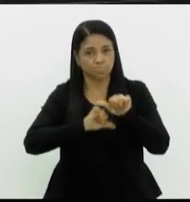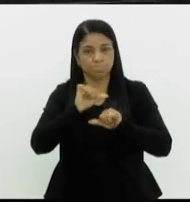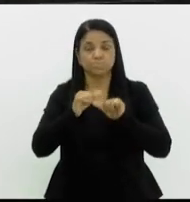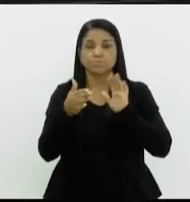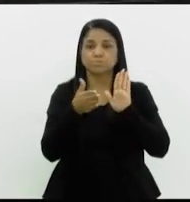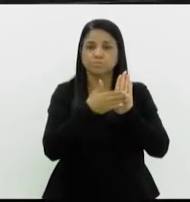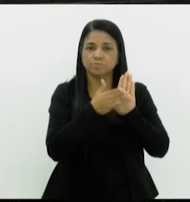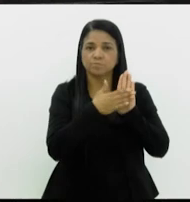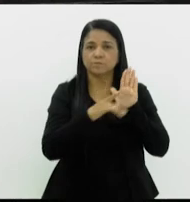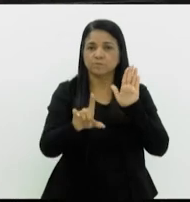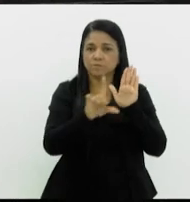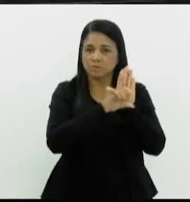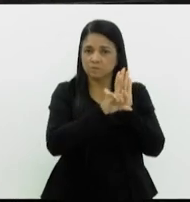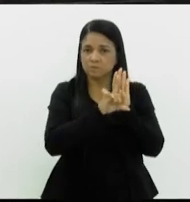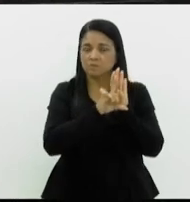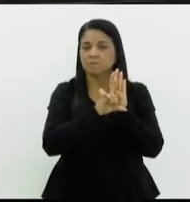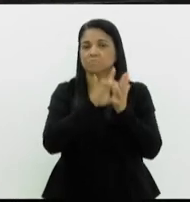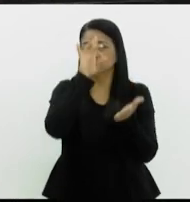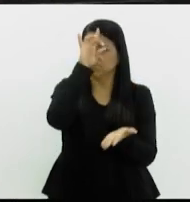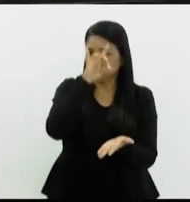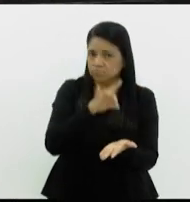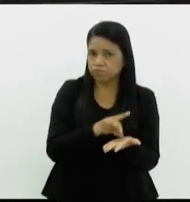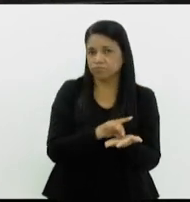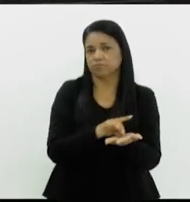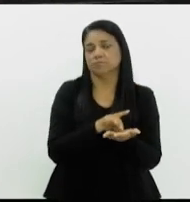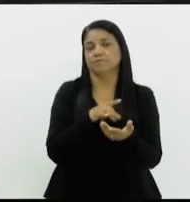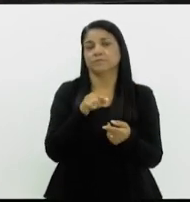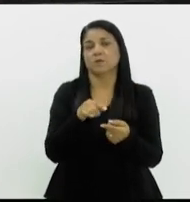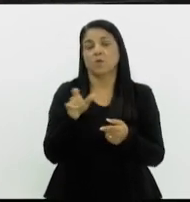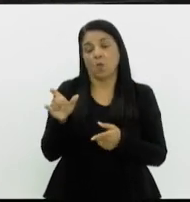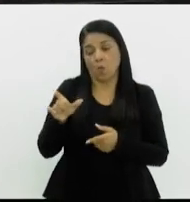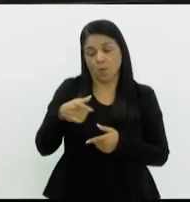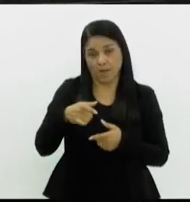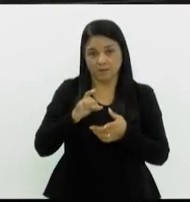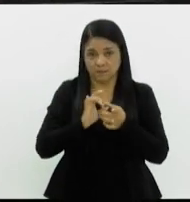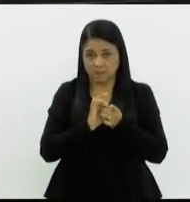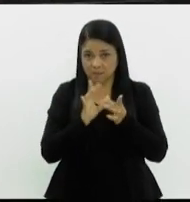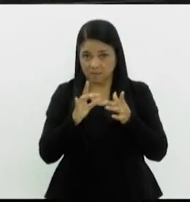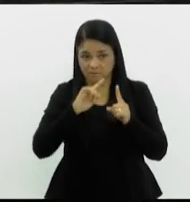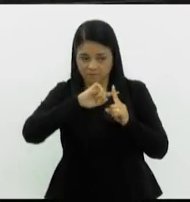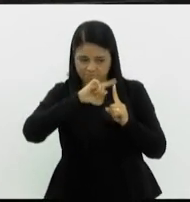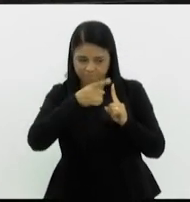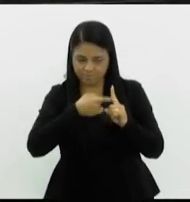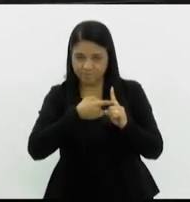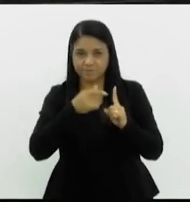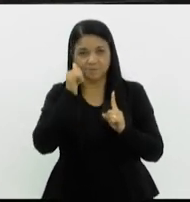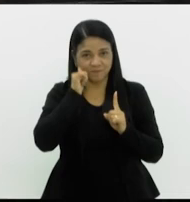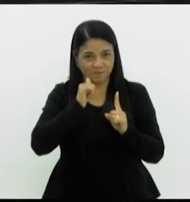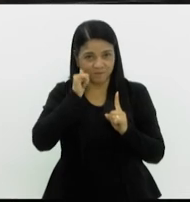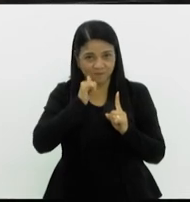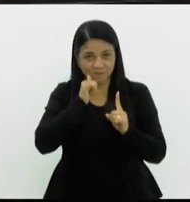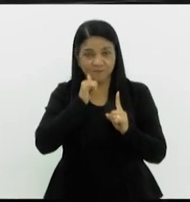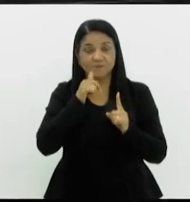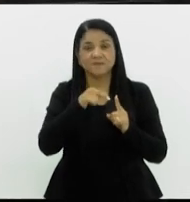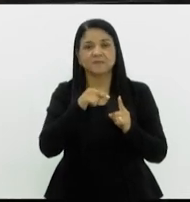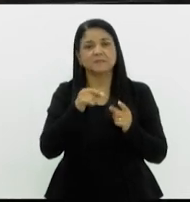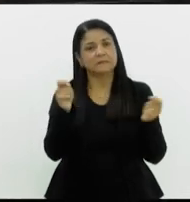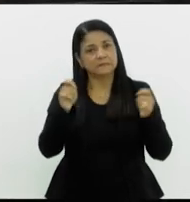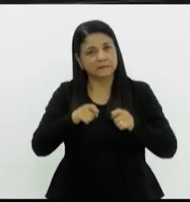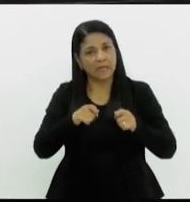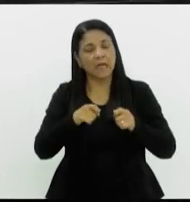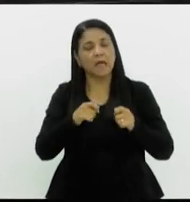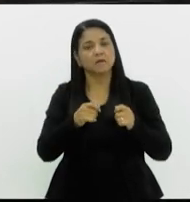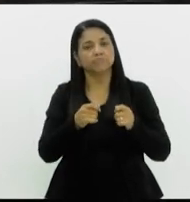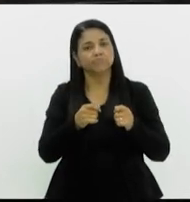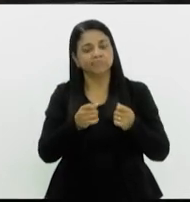propostas legislativas mais concretas. Com esse passe livre das gestantes, a gente pode dar condições materiais